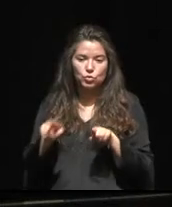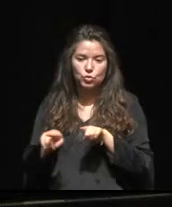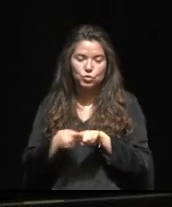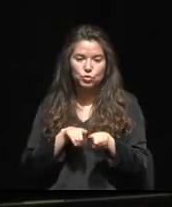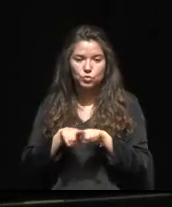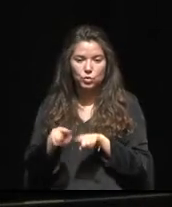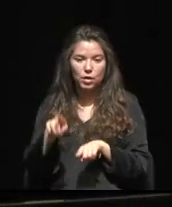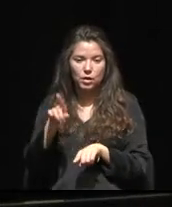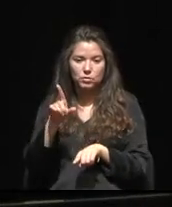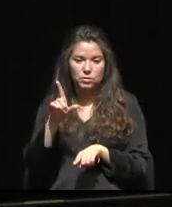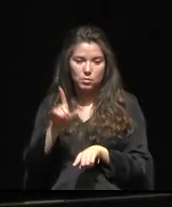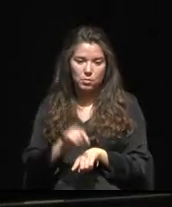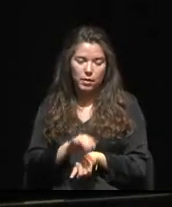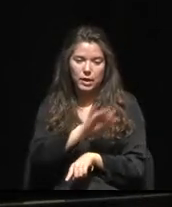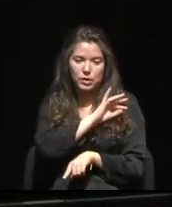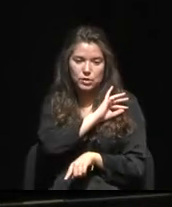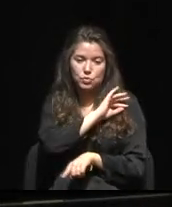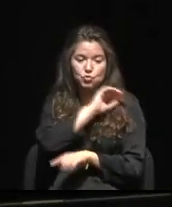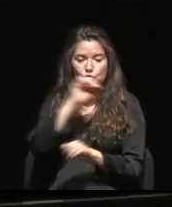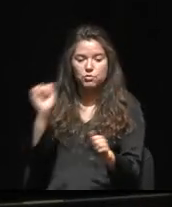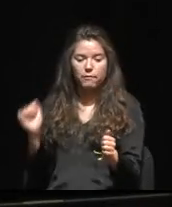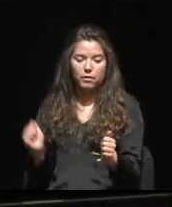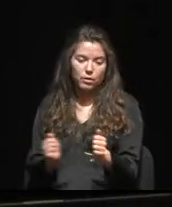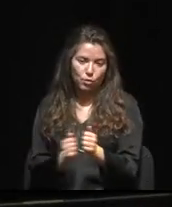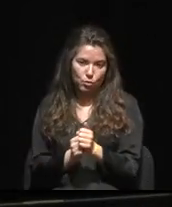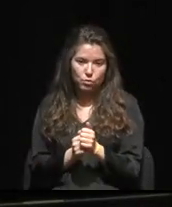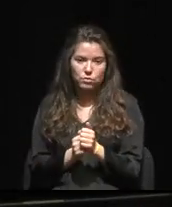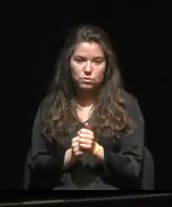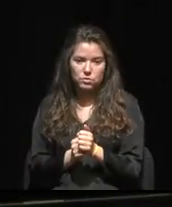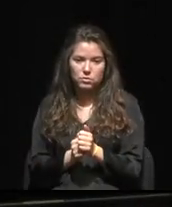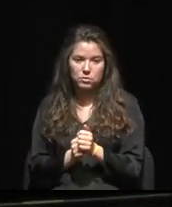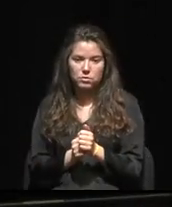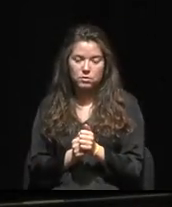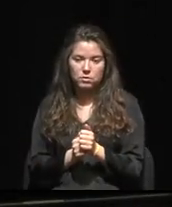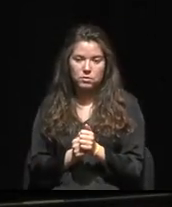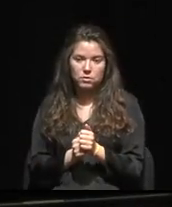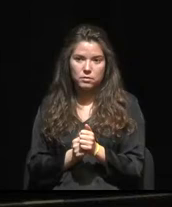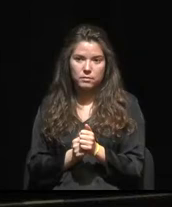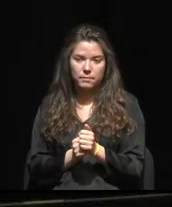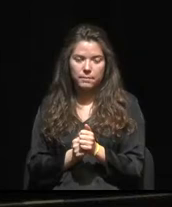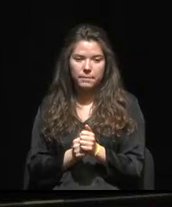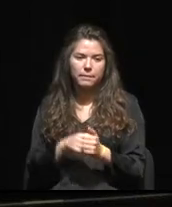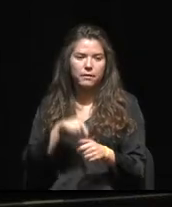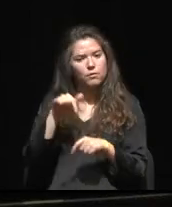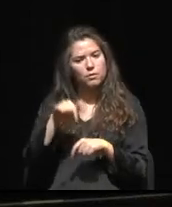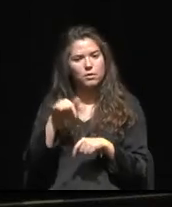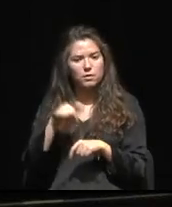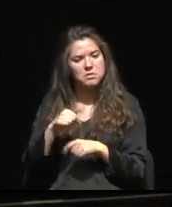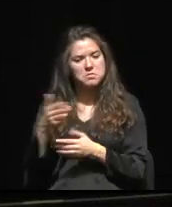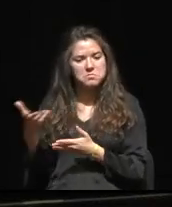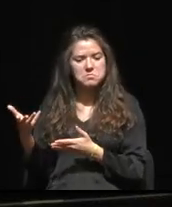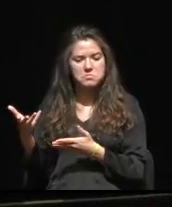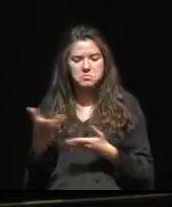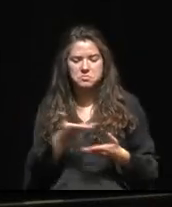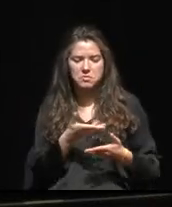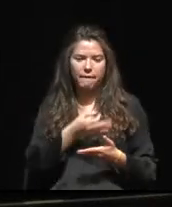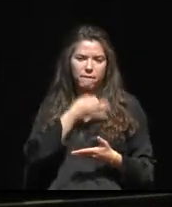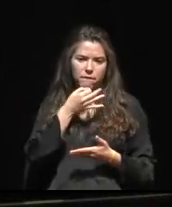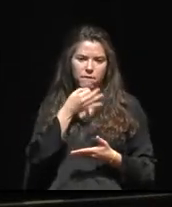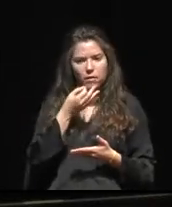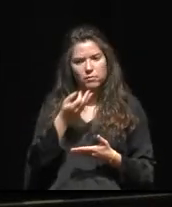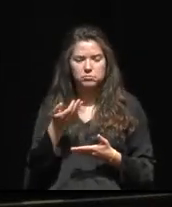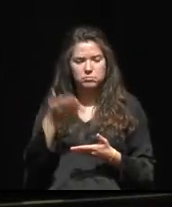e senhores vereadores H já foram aqui trazidos muitos argumentos que